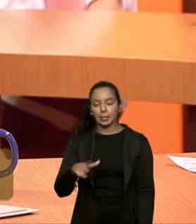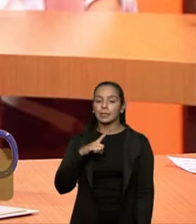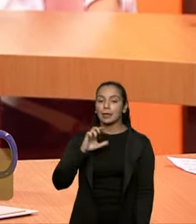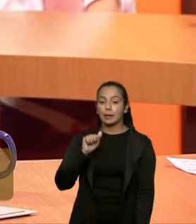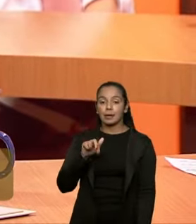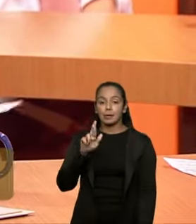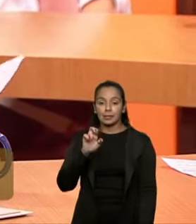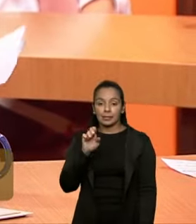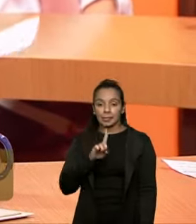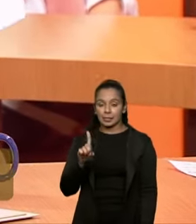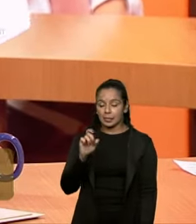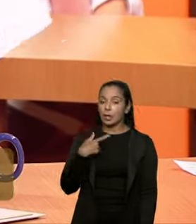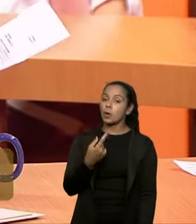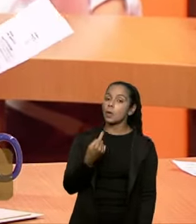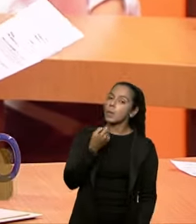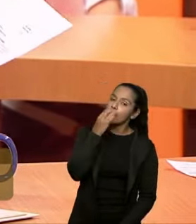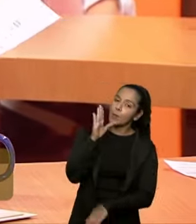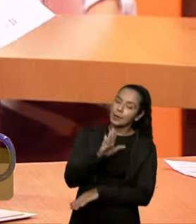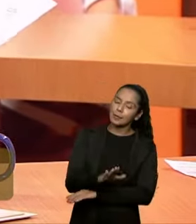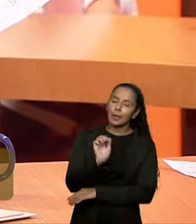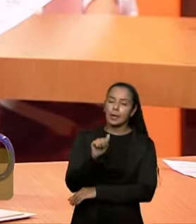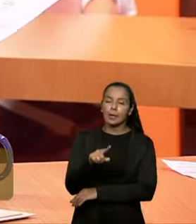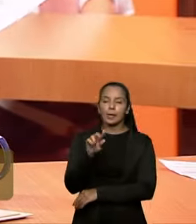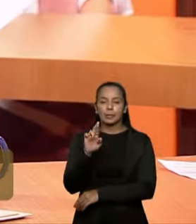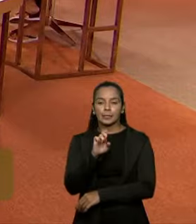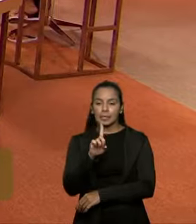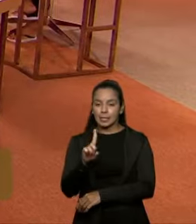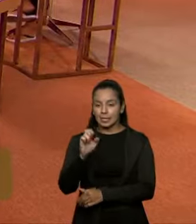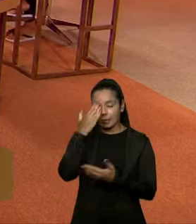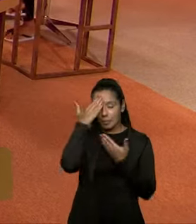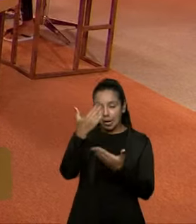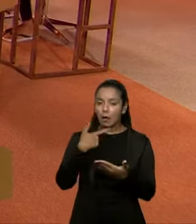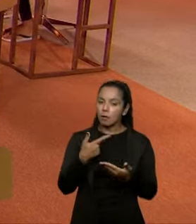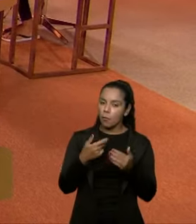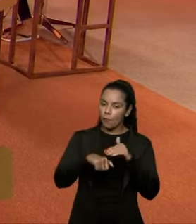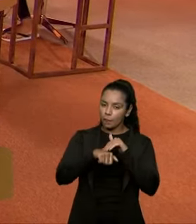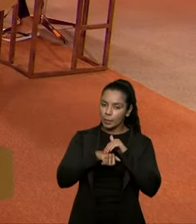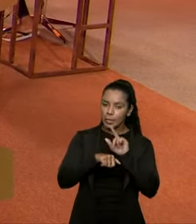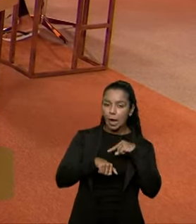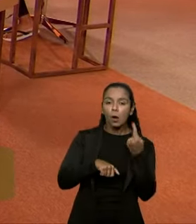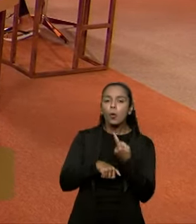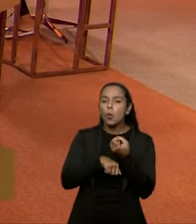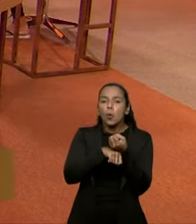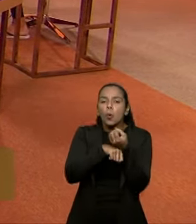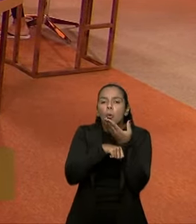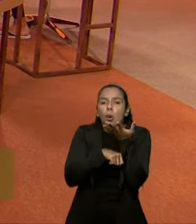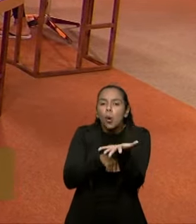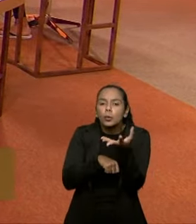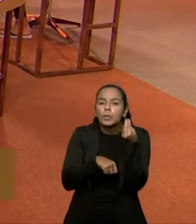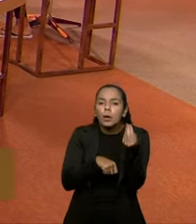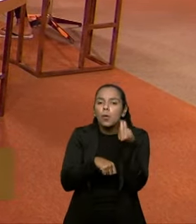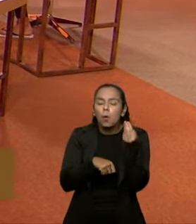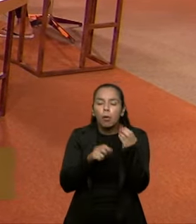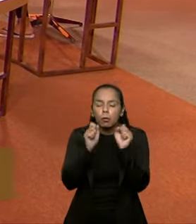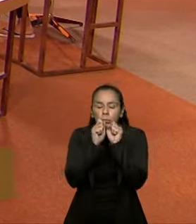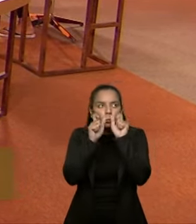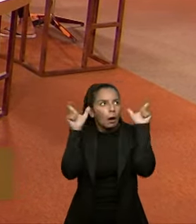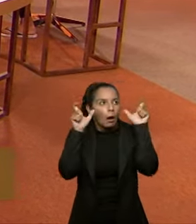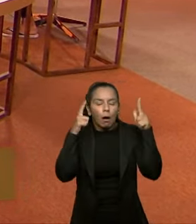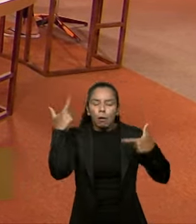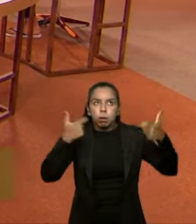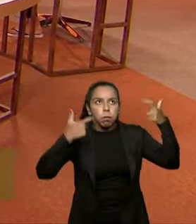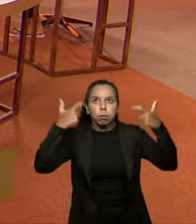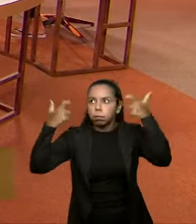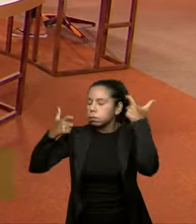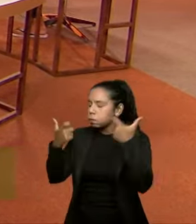delas. Boa tarde, Andresa. Ô, Andresa, obrigada por falar conosco. Me conta como é que foi acordar com esse terror